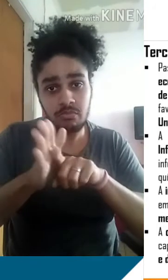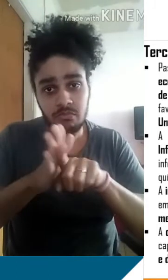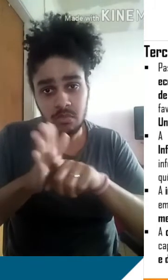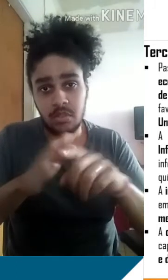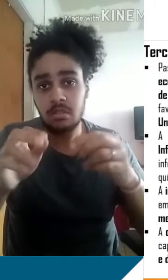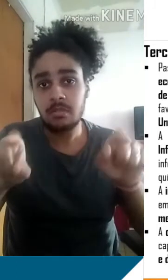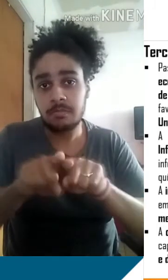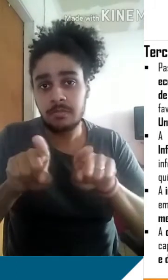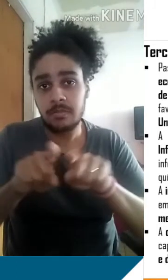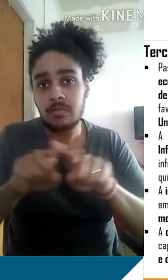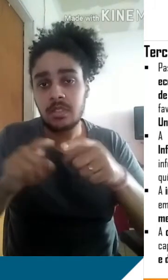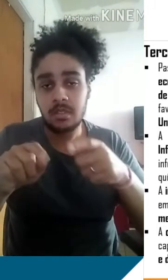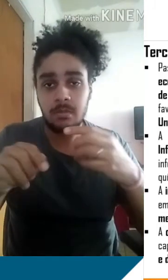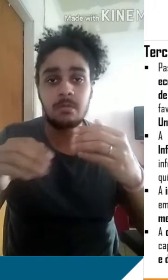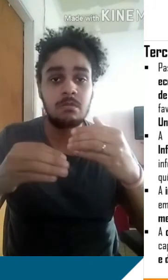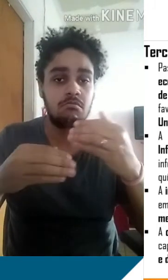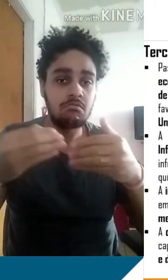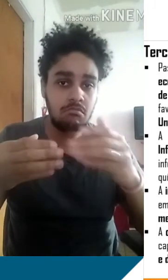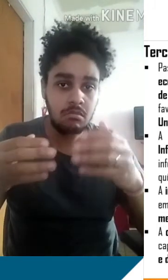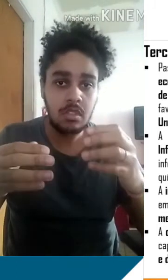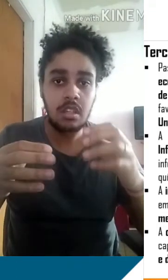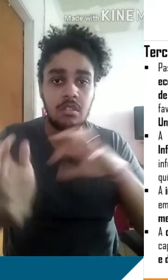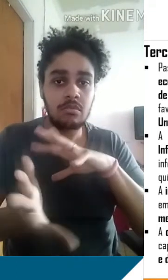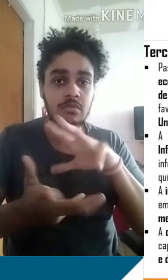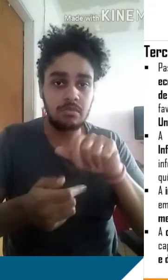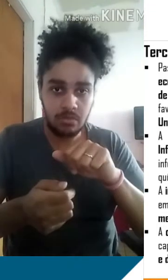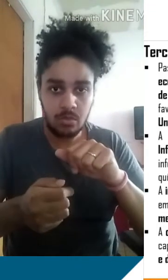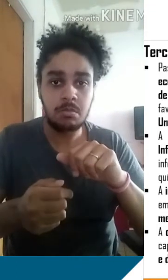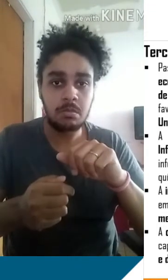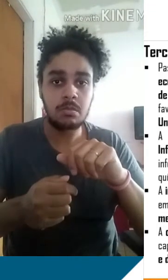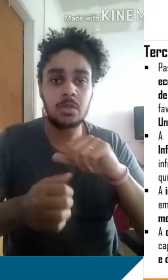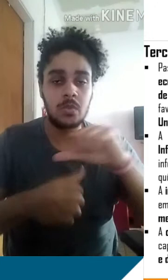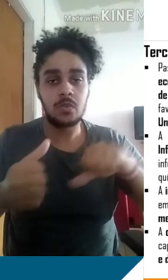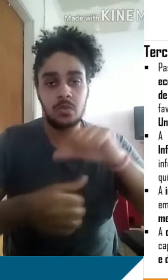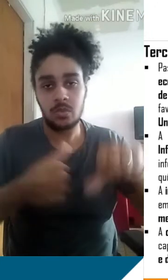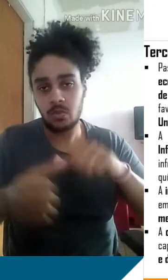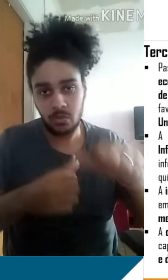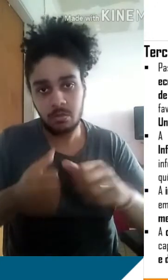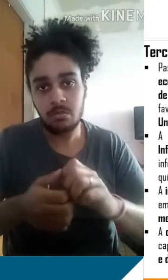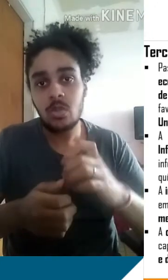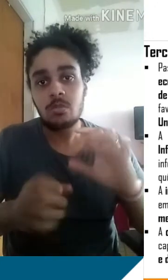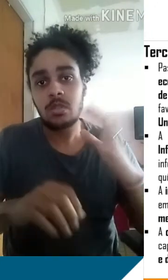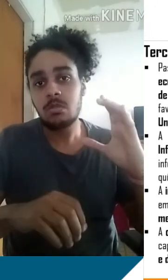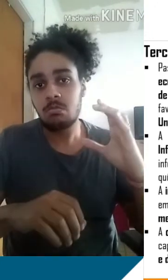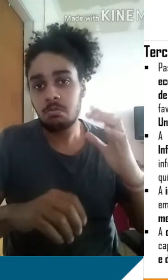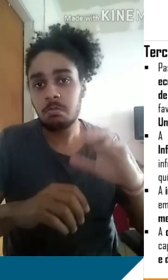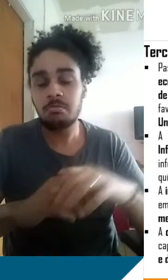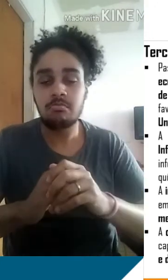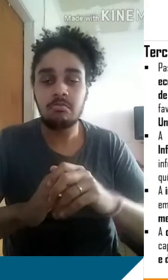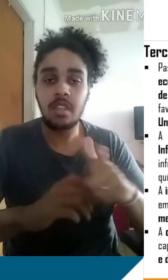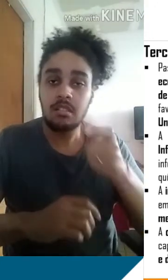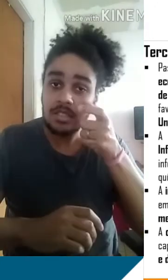do conhecimento sobre a ciência, né? É interessante você perceber que você está falando de um momento histórico em que a